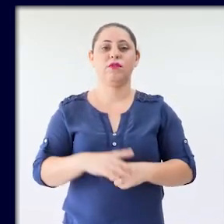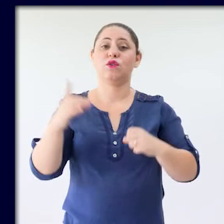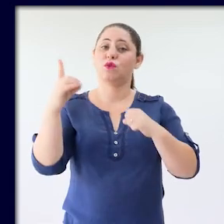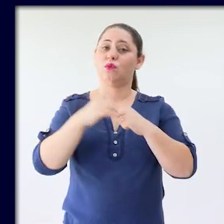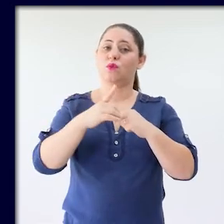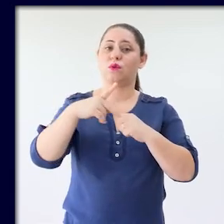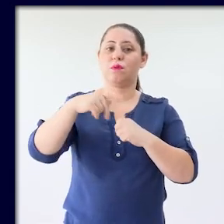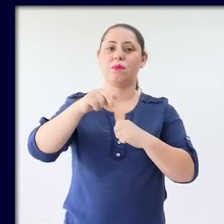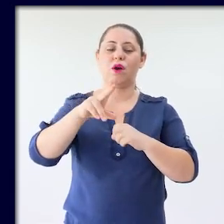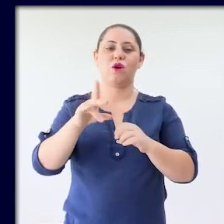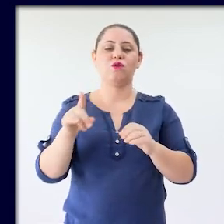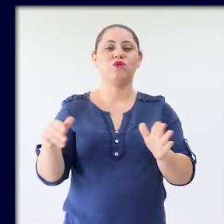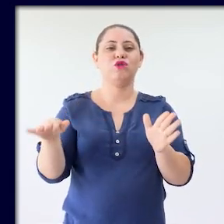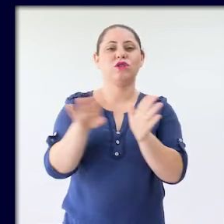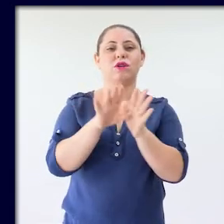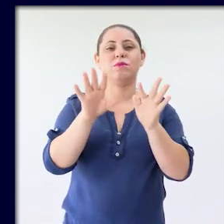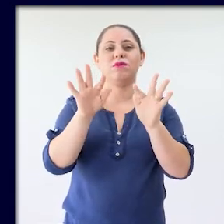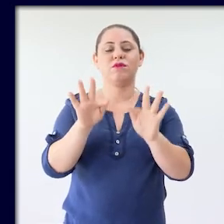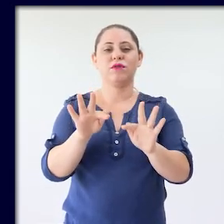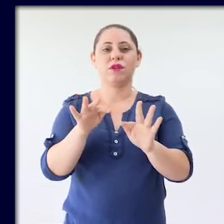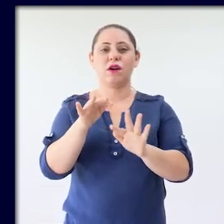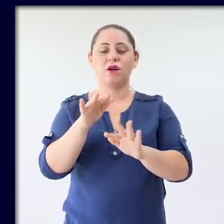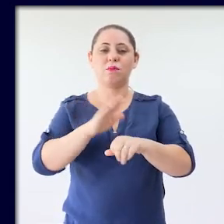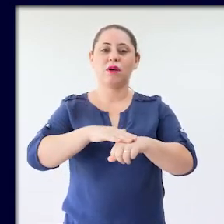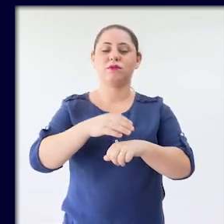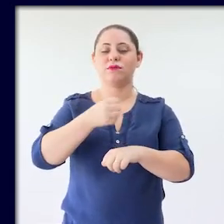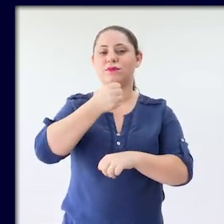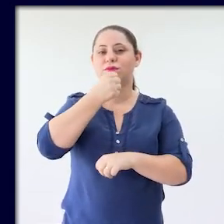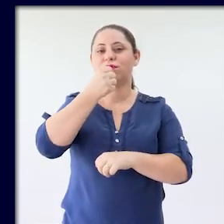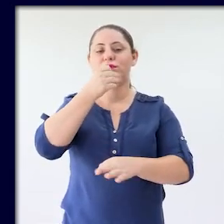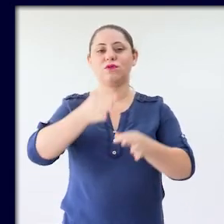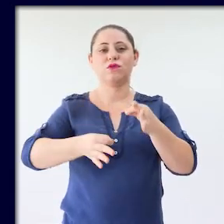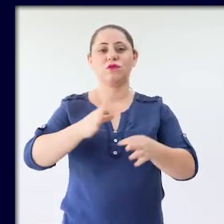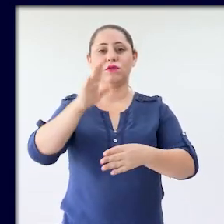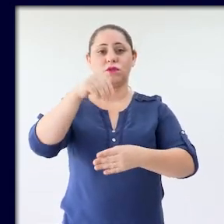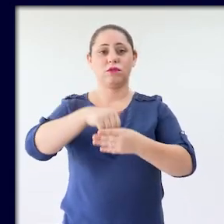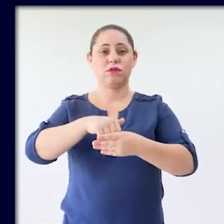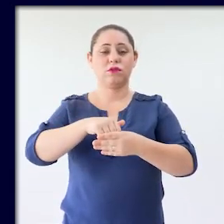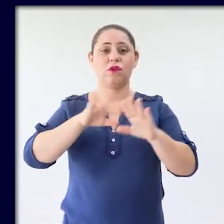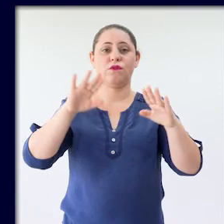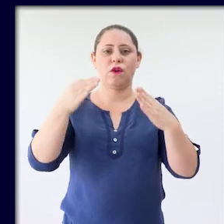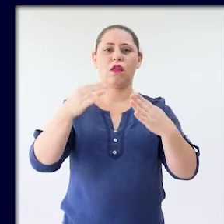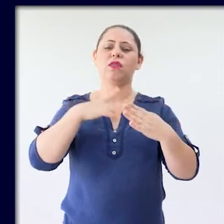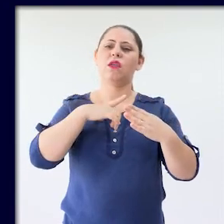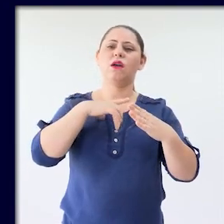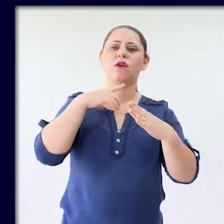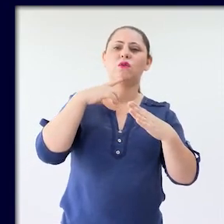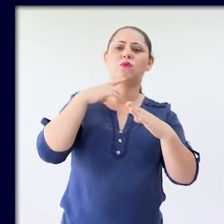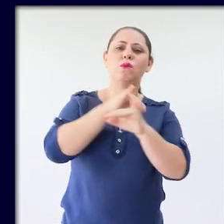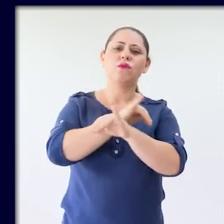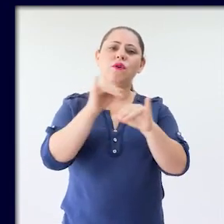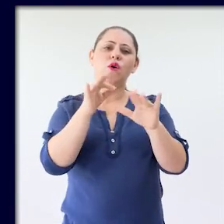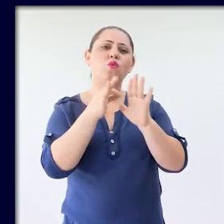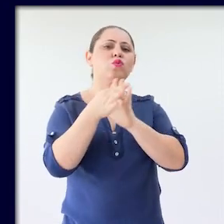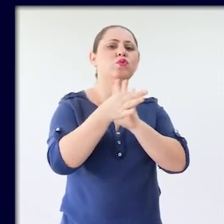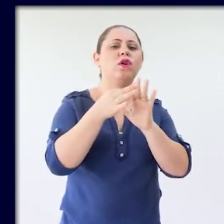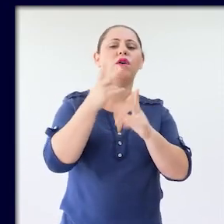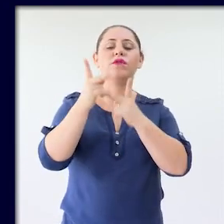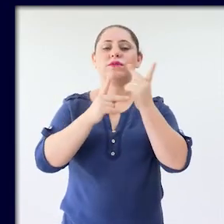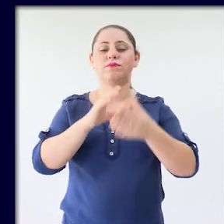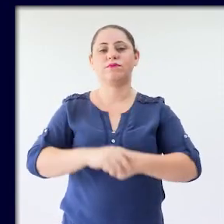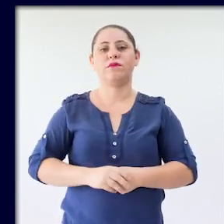reunidos. Dr. Paulo, nós estamos chegando ao final de mais uma entrevista do Justiça Eleitoral em Foco. O senhor tem alguma consideração a